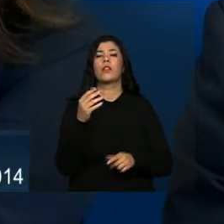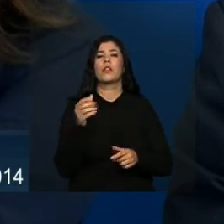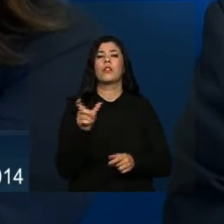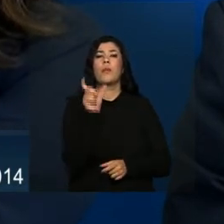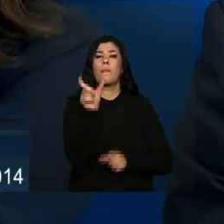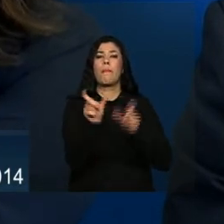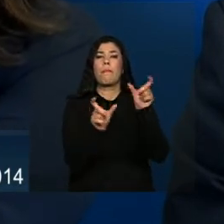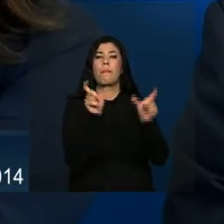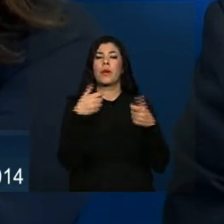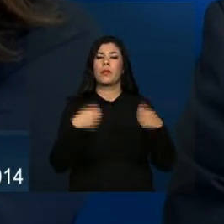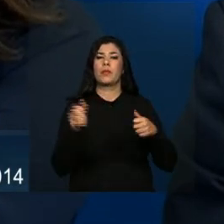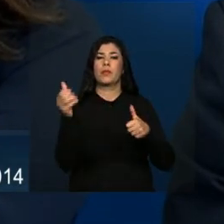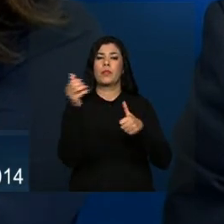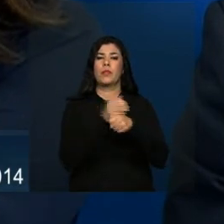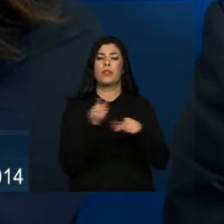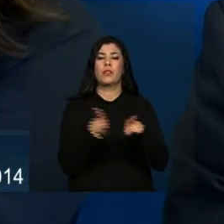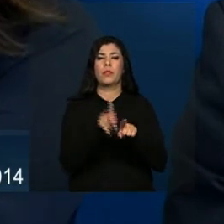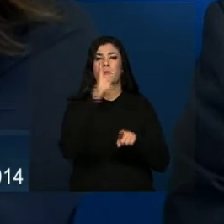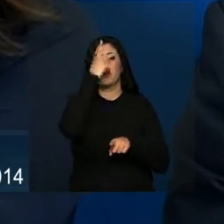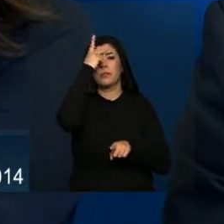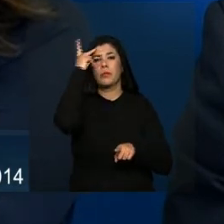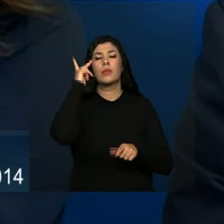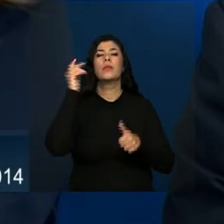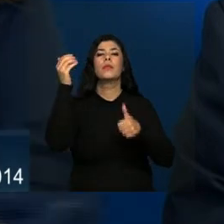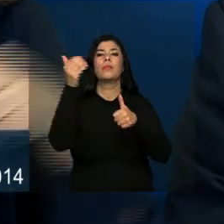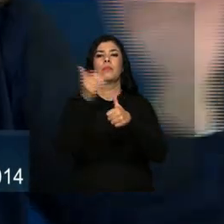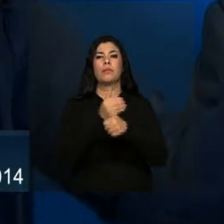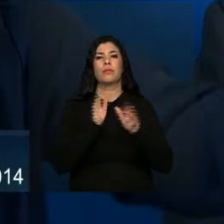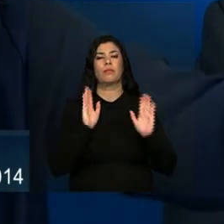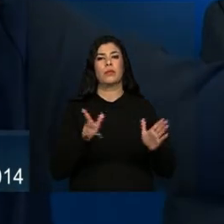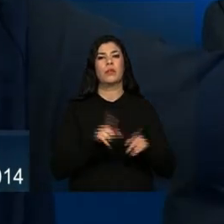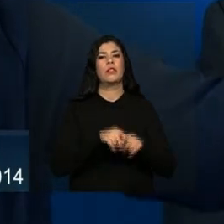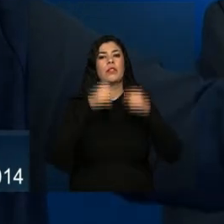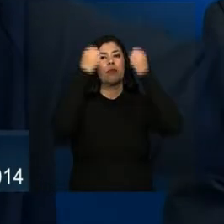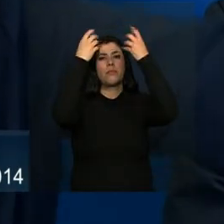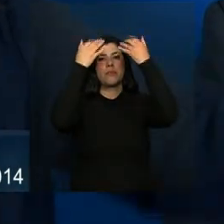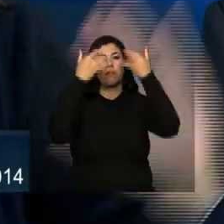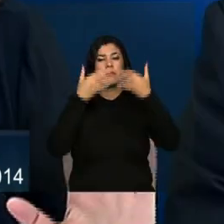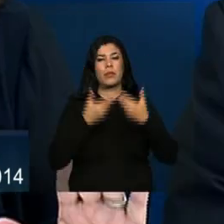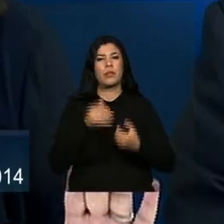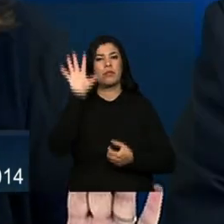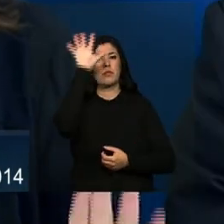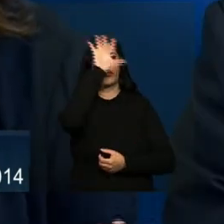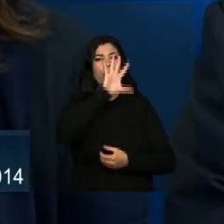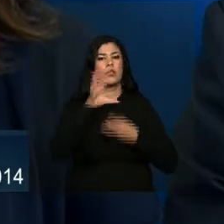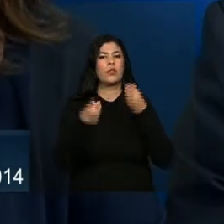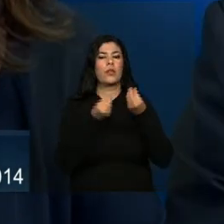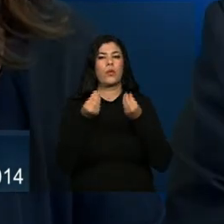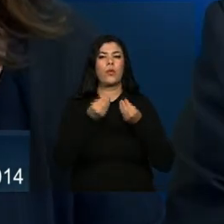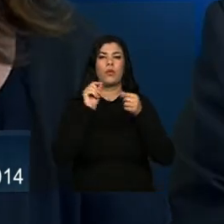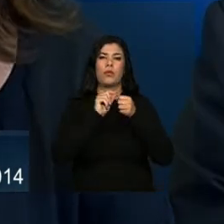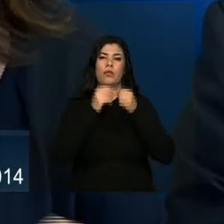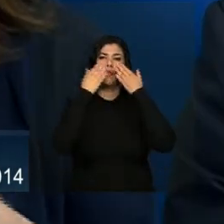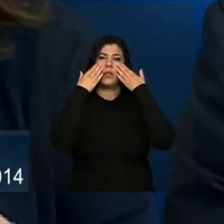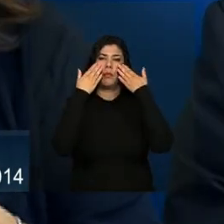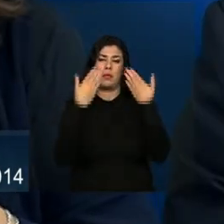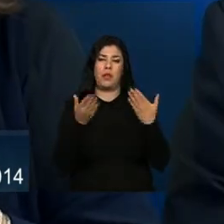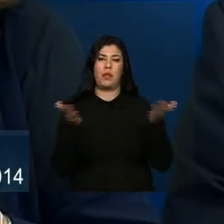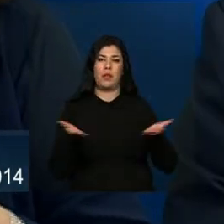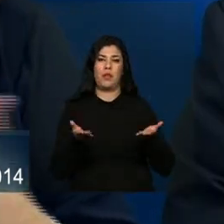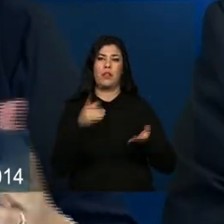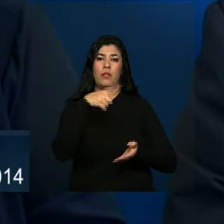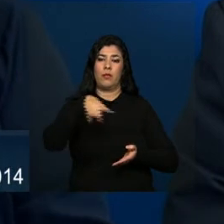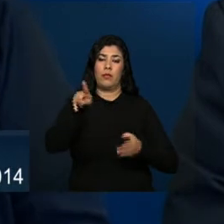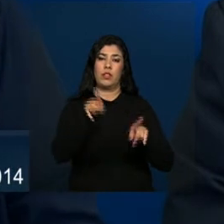vocês vão poder ter o detalhamento disso que está aqui a título de apresentação onde vão poder